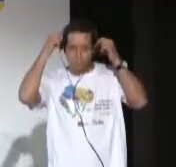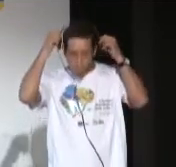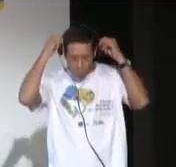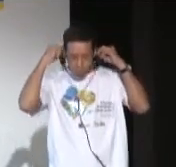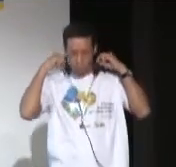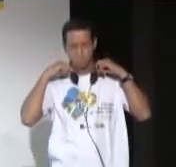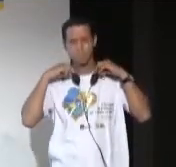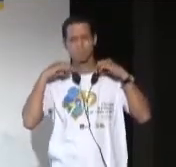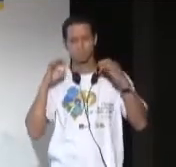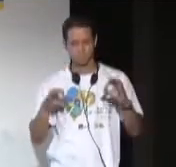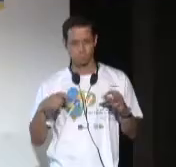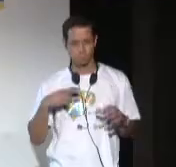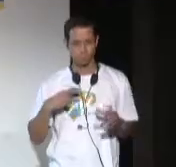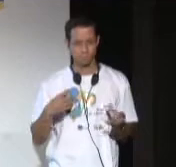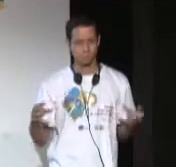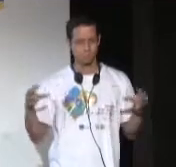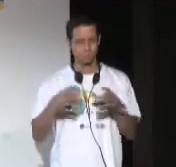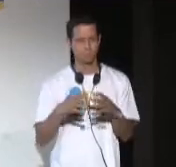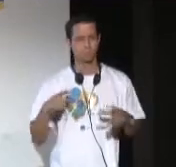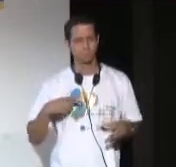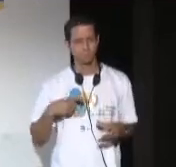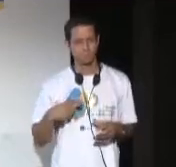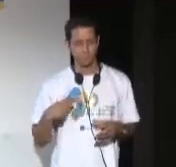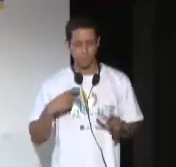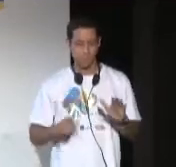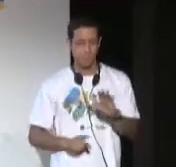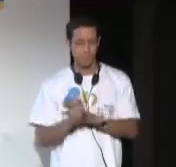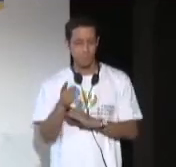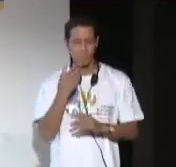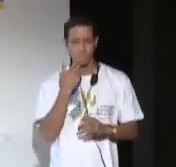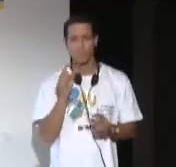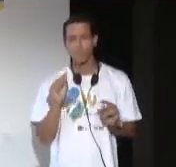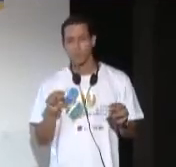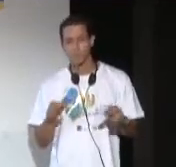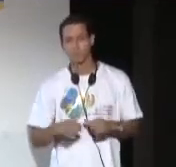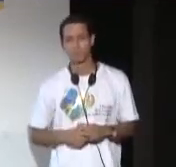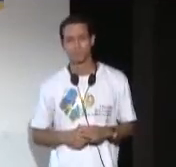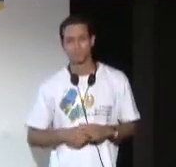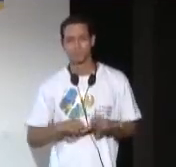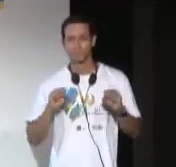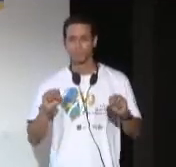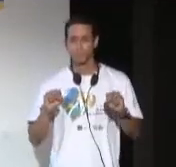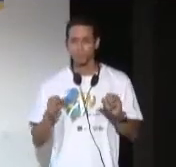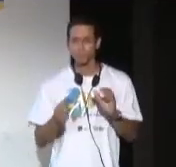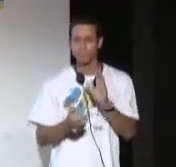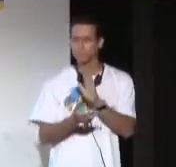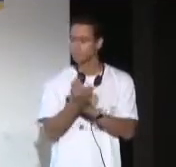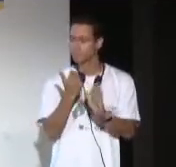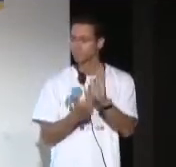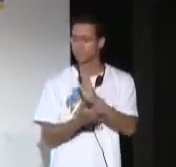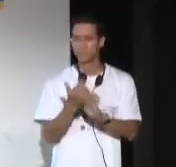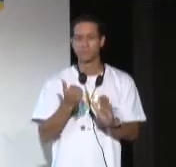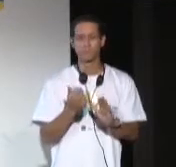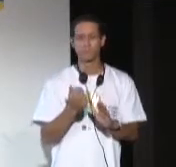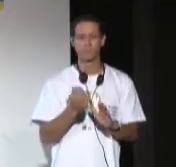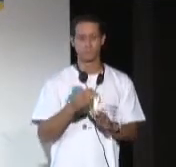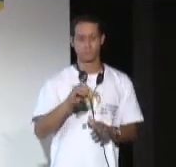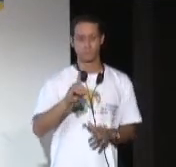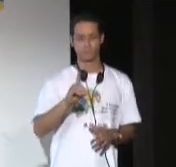Anneli, nós temos uma pergunta aqui que diz o seguinte: como o design thinking é travado